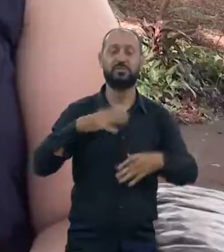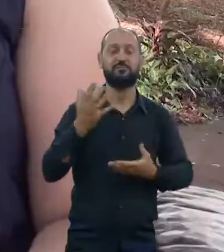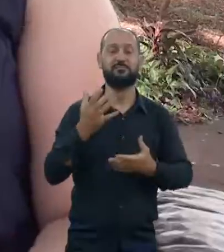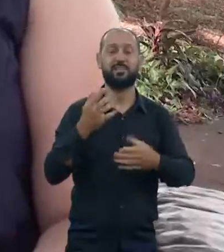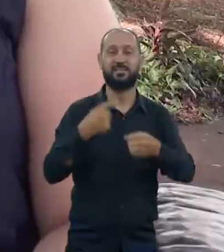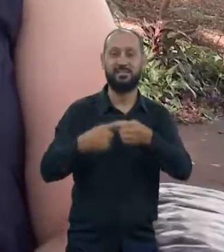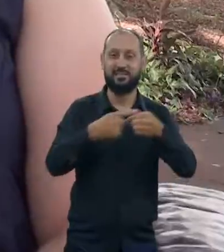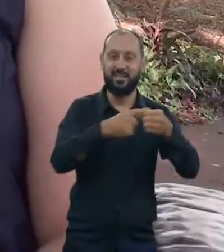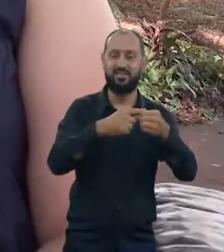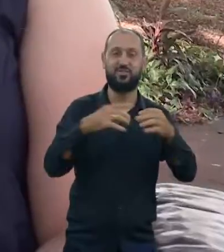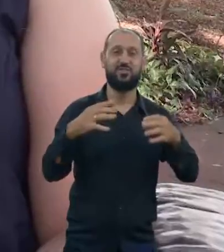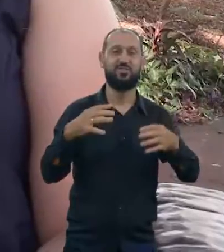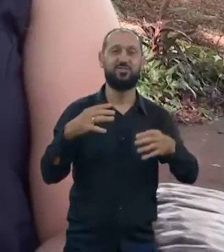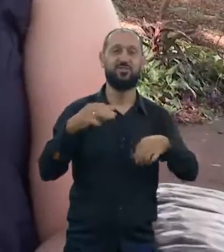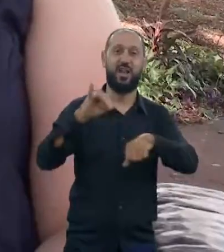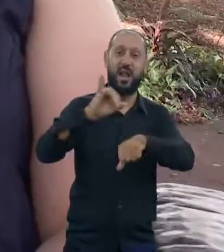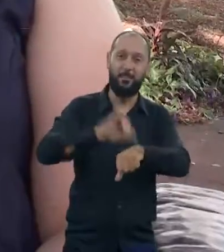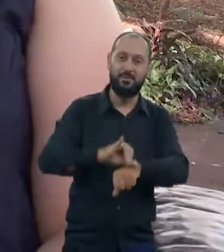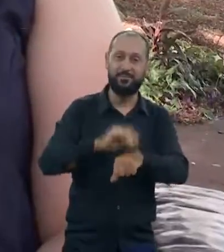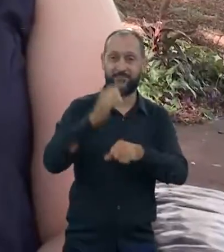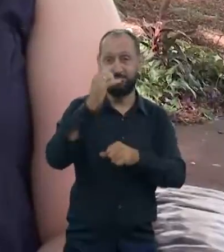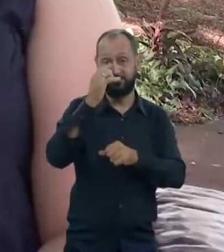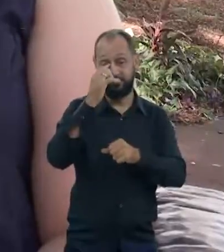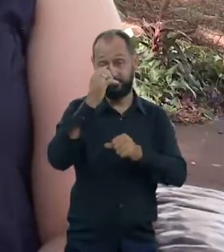cidade, da nossa capital,